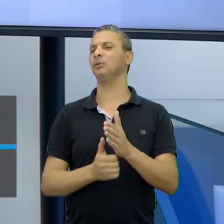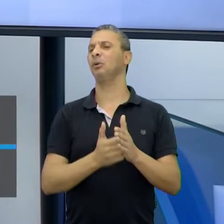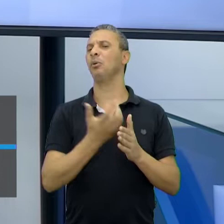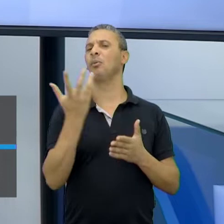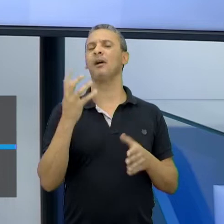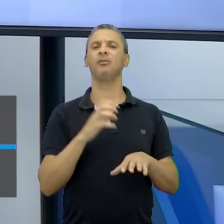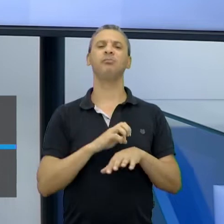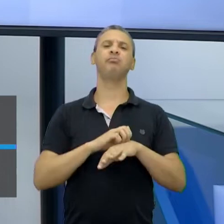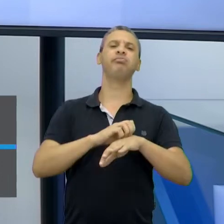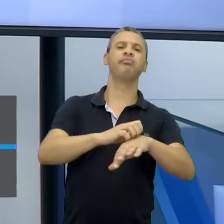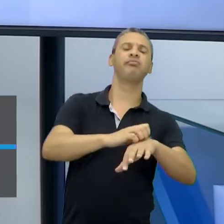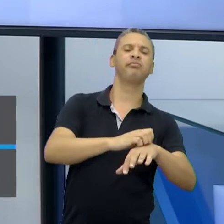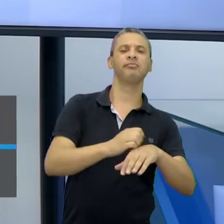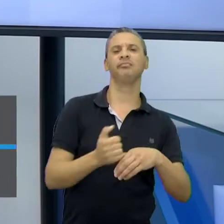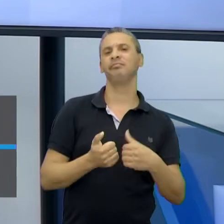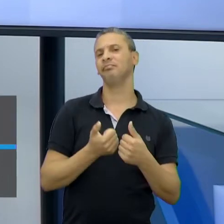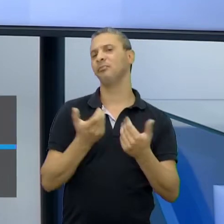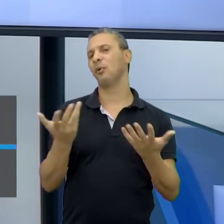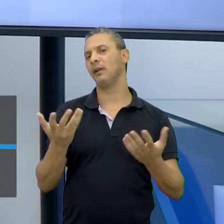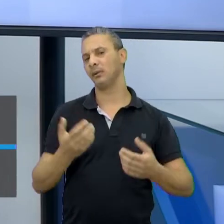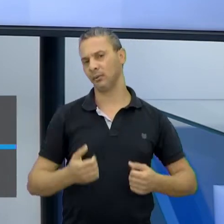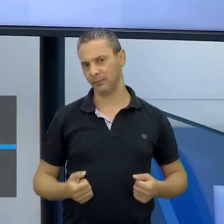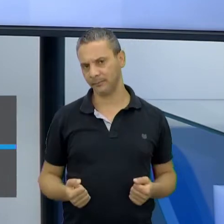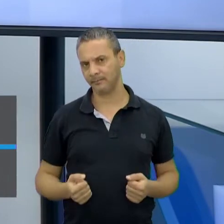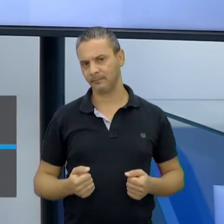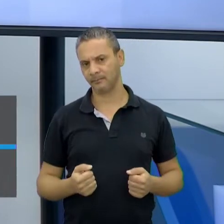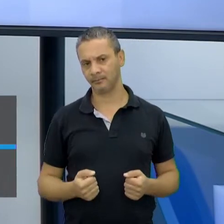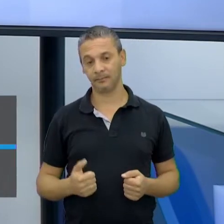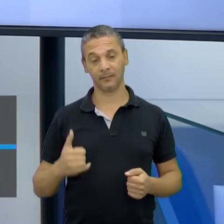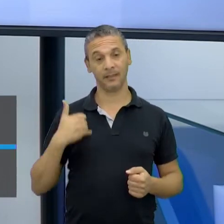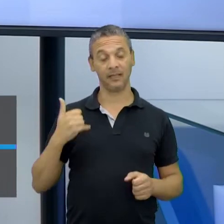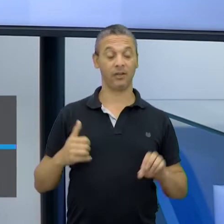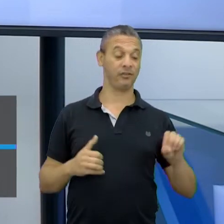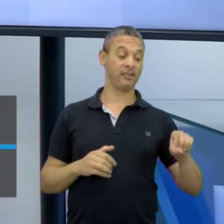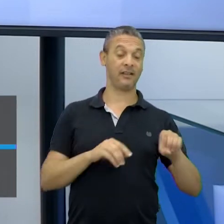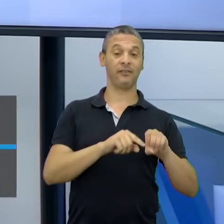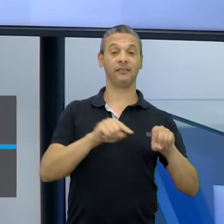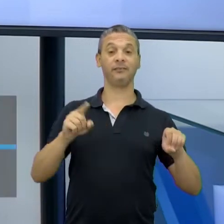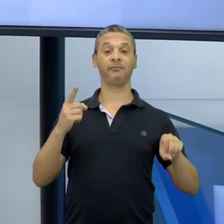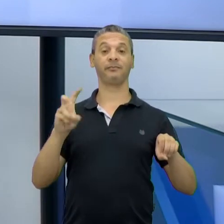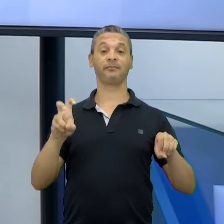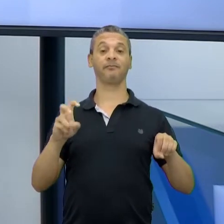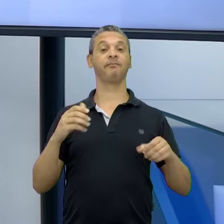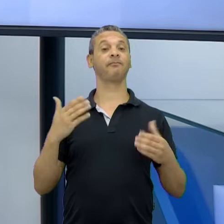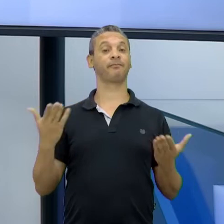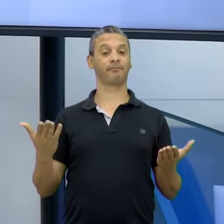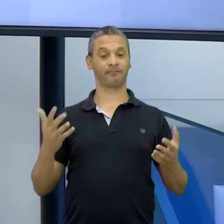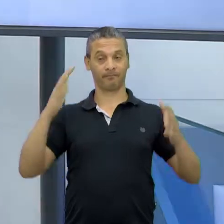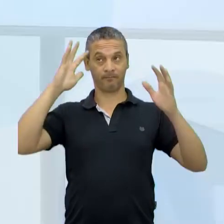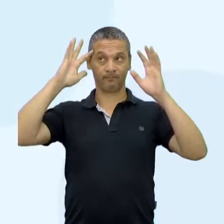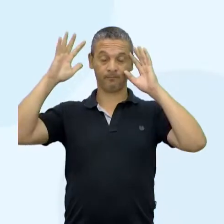né? Quanto que a gente gastou com o transporte aí do 0 aos 15 anos? Essa é a